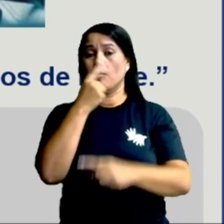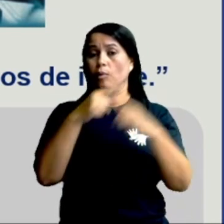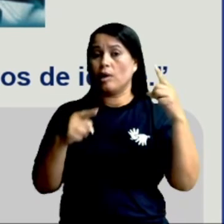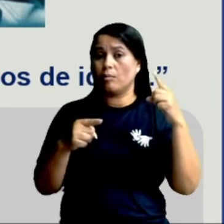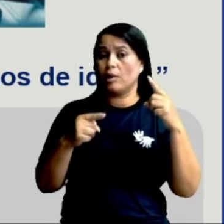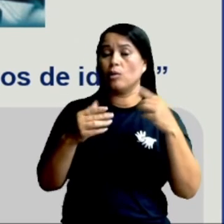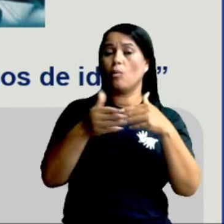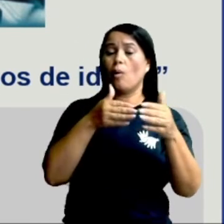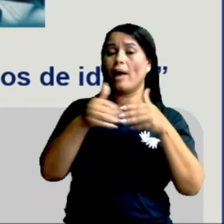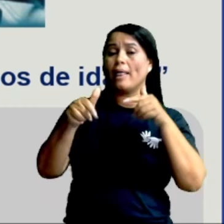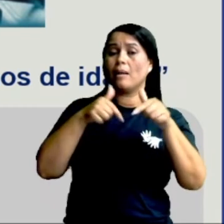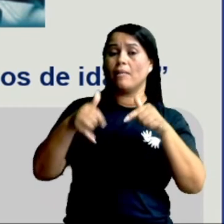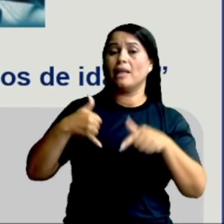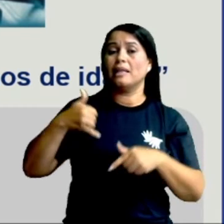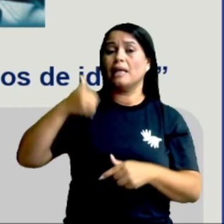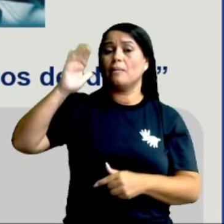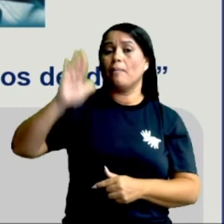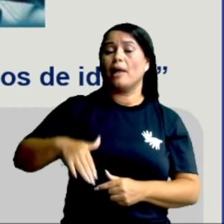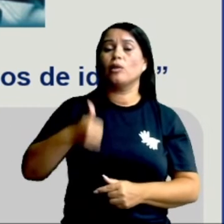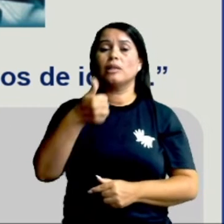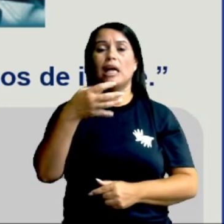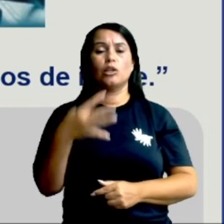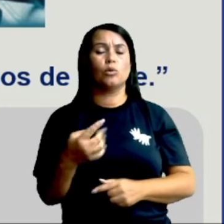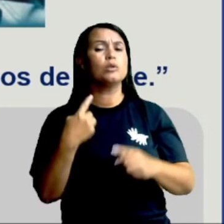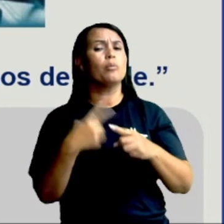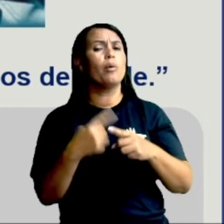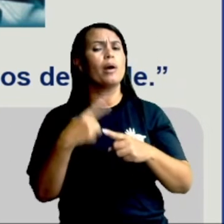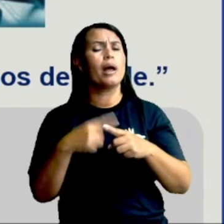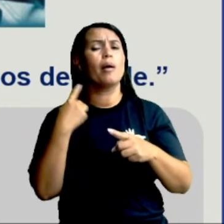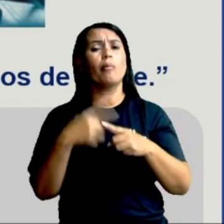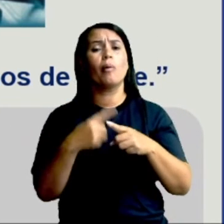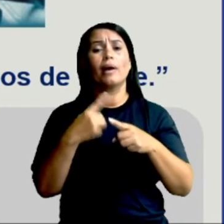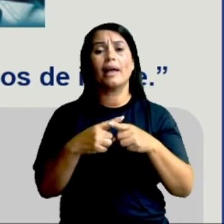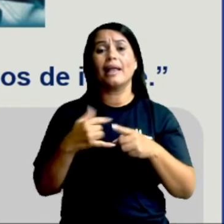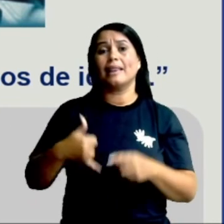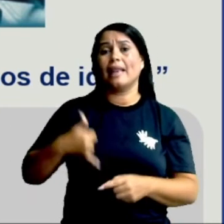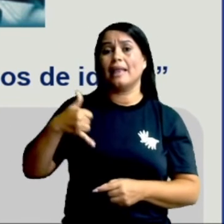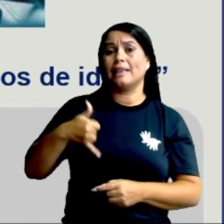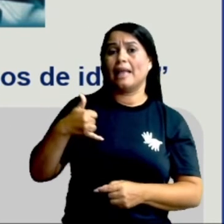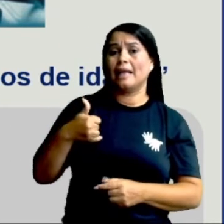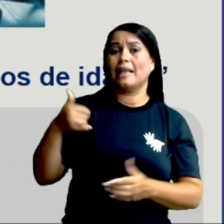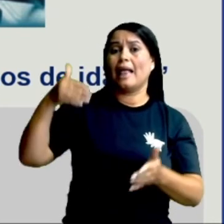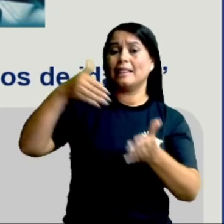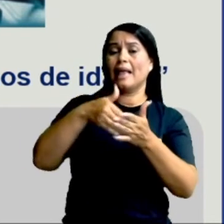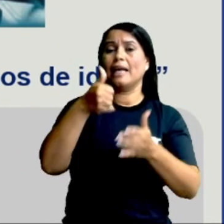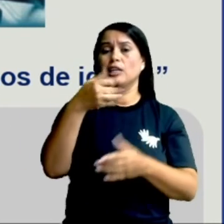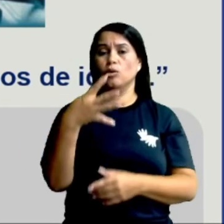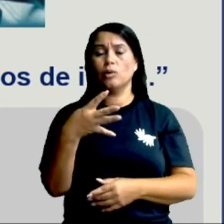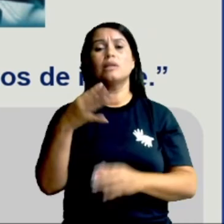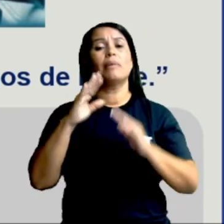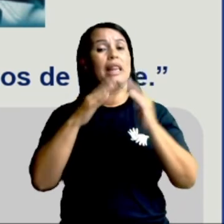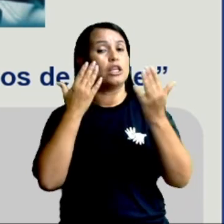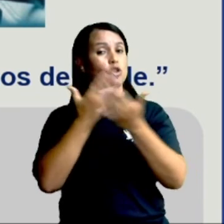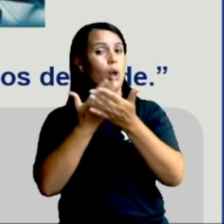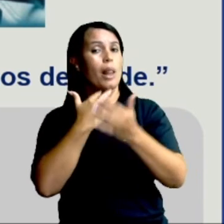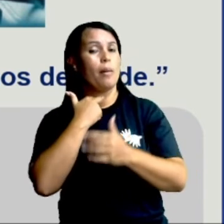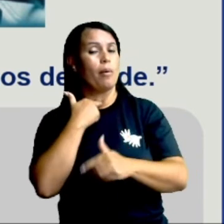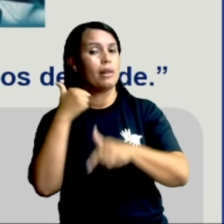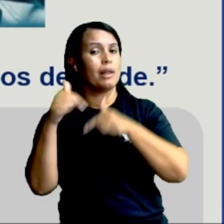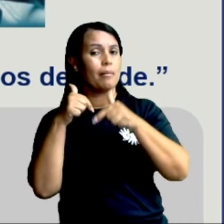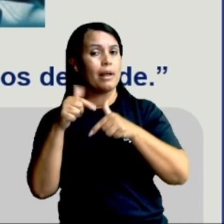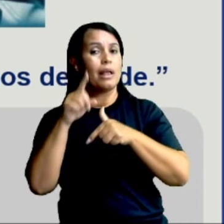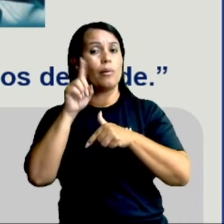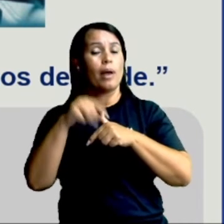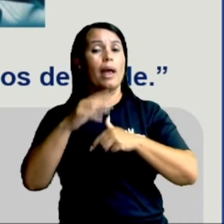anos de idade. Por quê? Porque dentro dessa idade, vocês têm que estar na escola e não trabalhando. Isso aí é papel